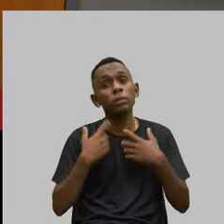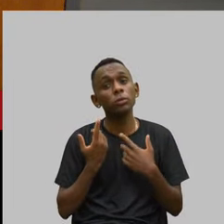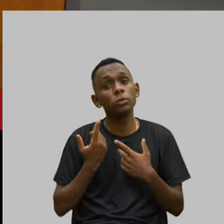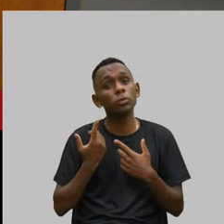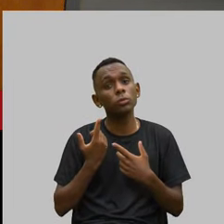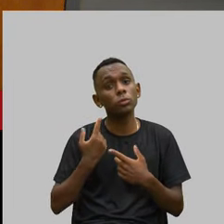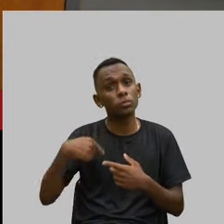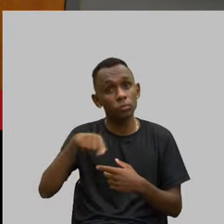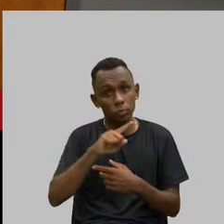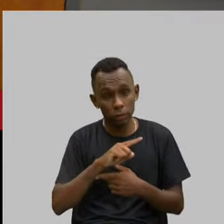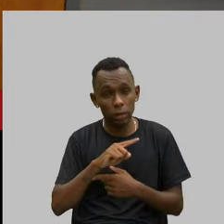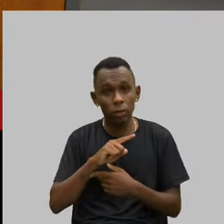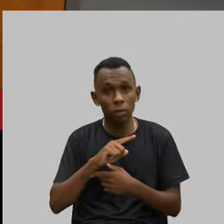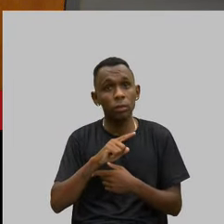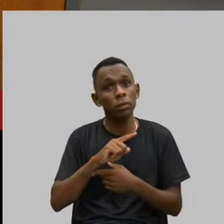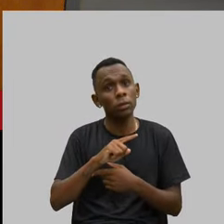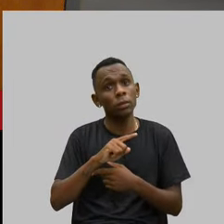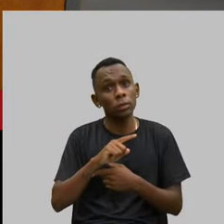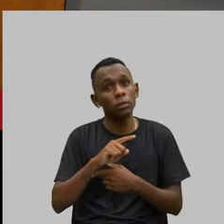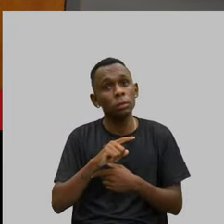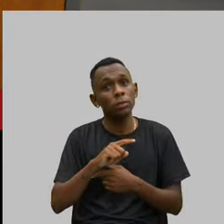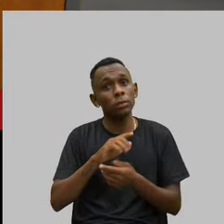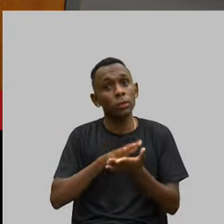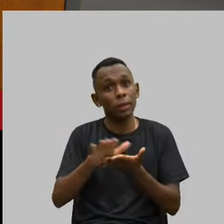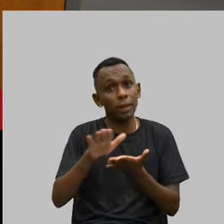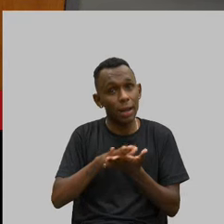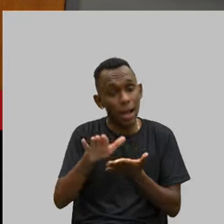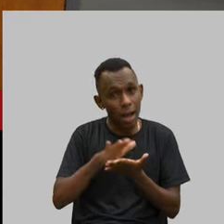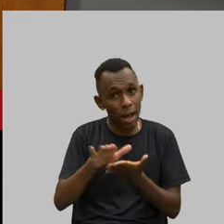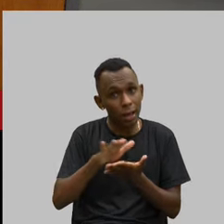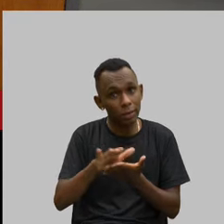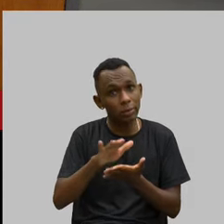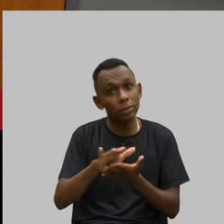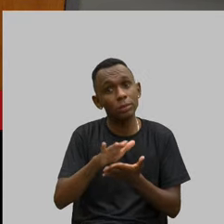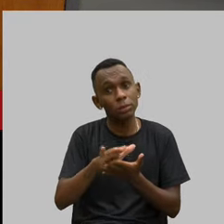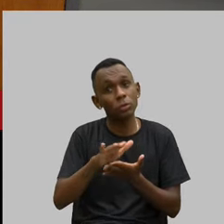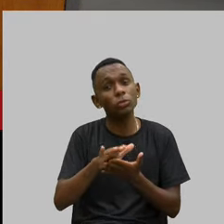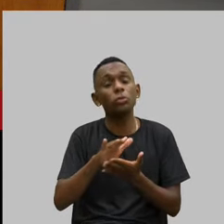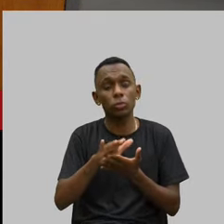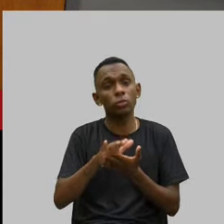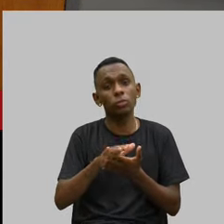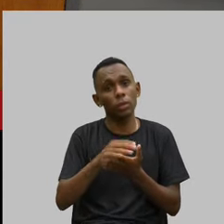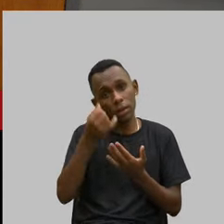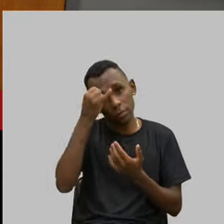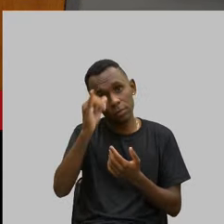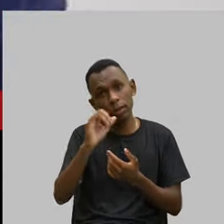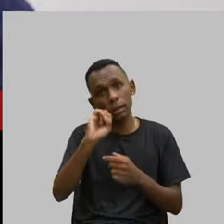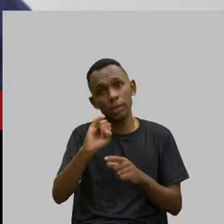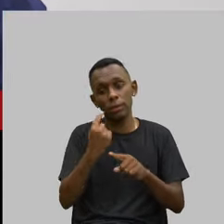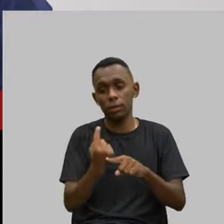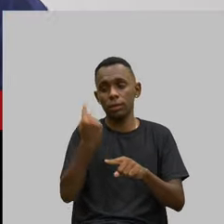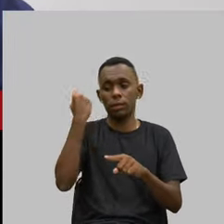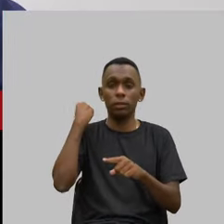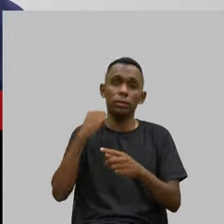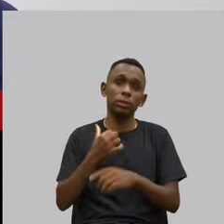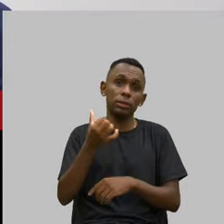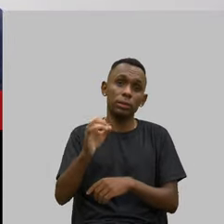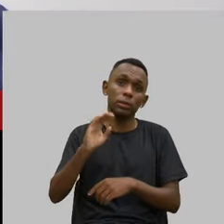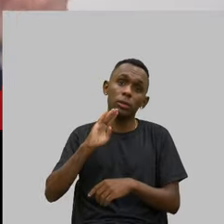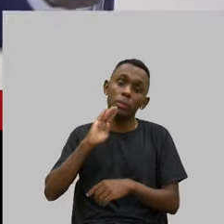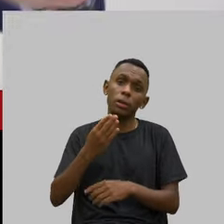eu vocês teriam sido poupados de um gasto como esse tivesse ouvido o deputado Professor Cleiton que no primeiro momento avali os 60 bilhões